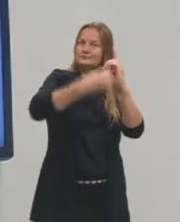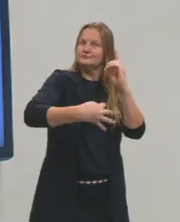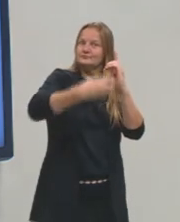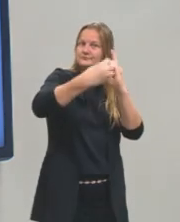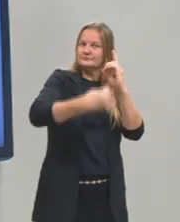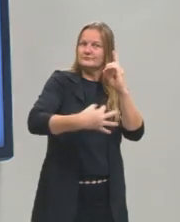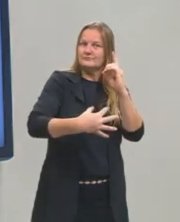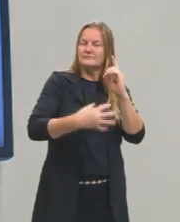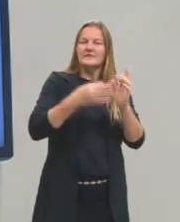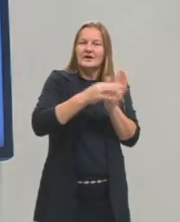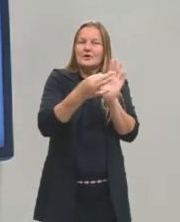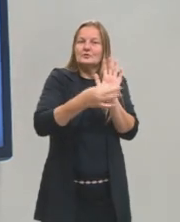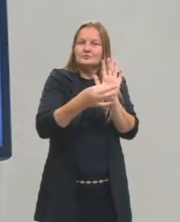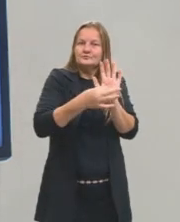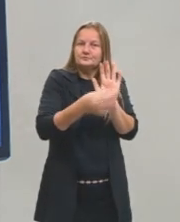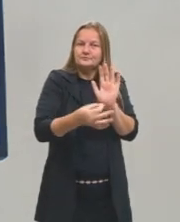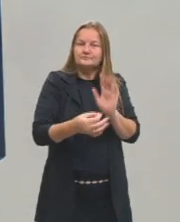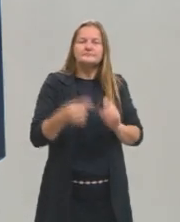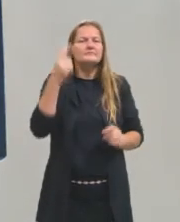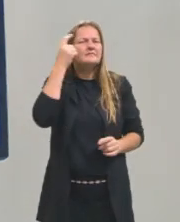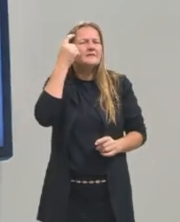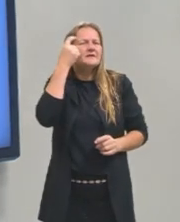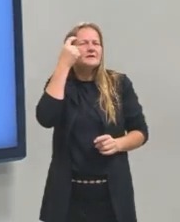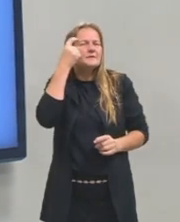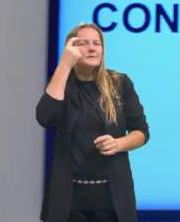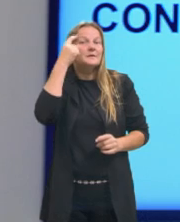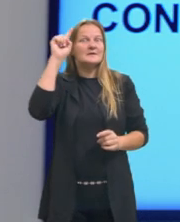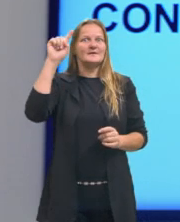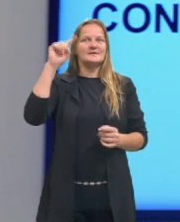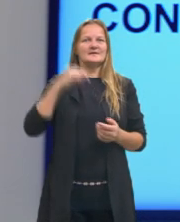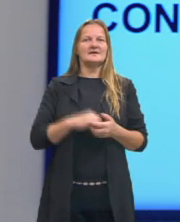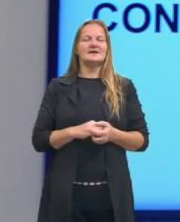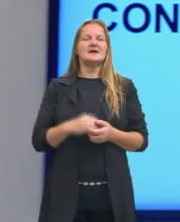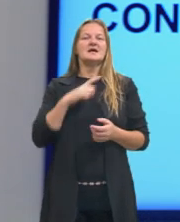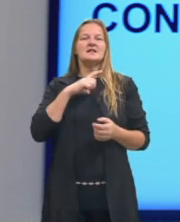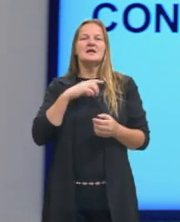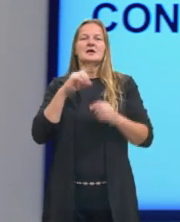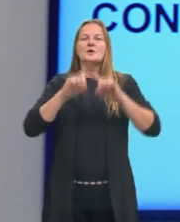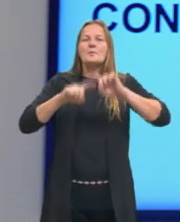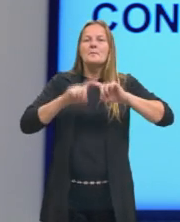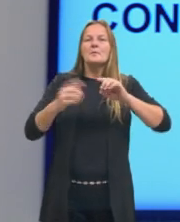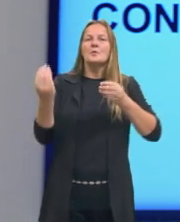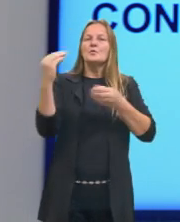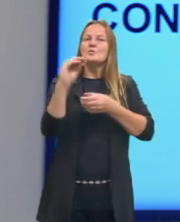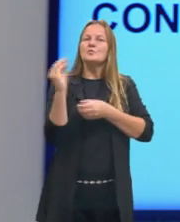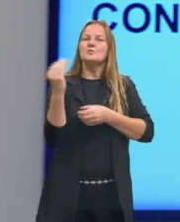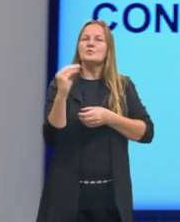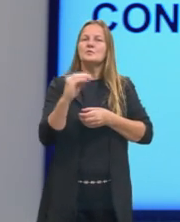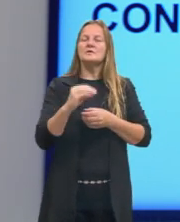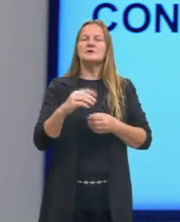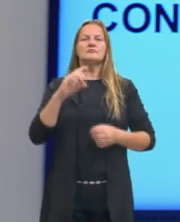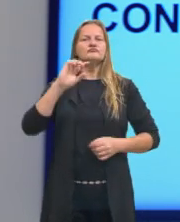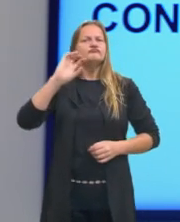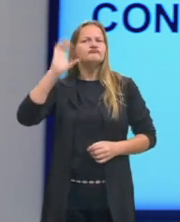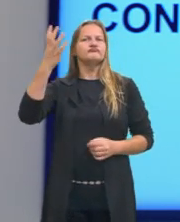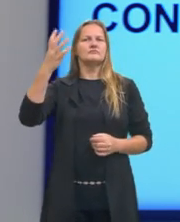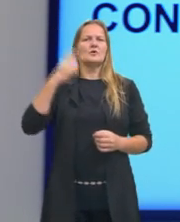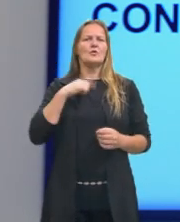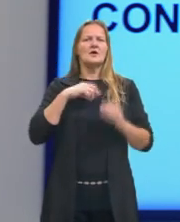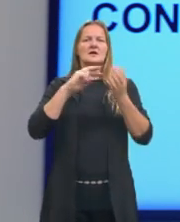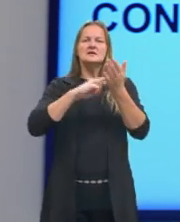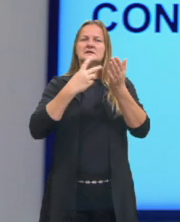que vai trabalhar uma ideia e que vai ter todos os outros elementos que vão determinar o que